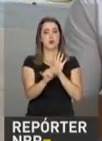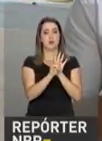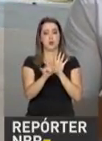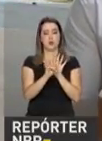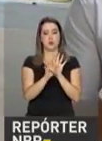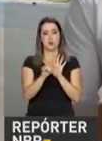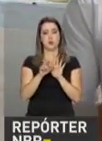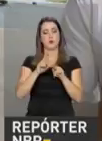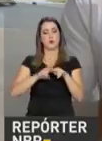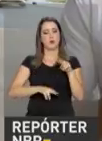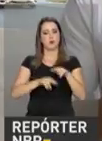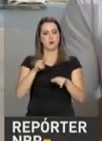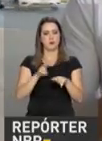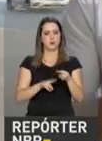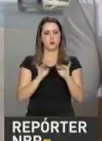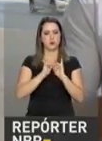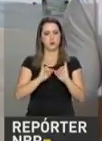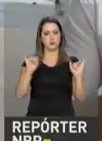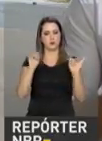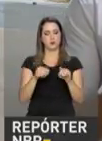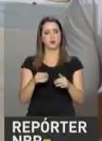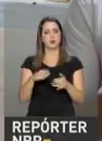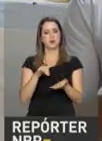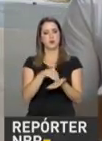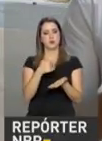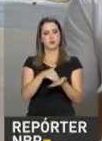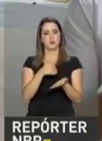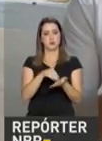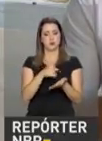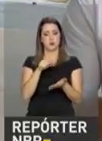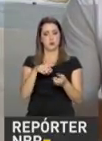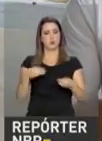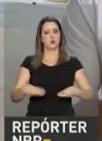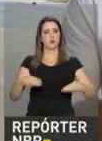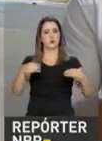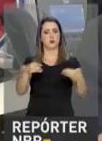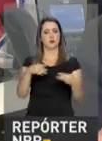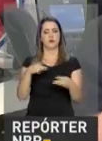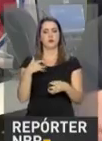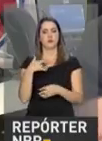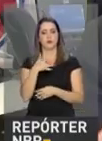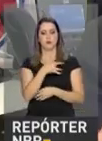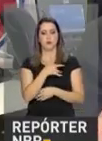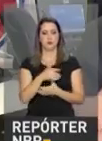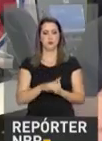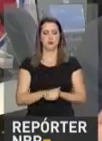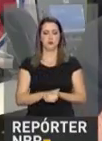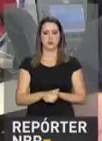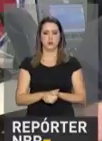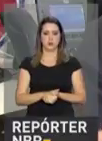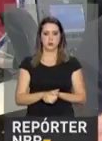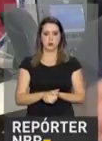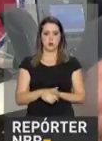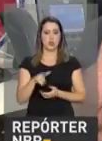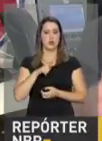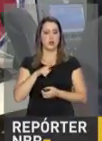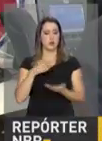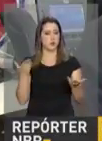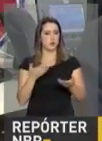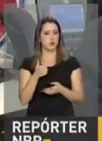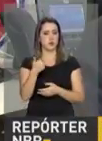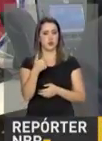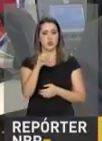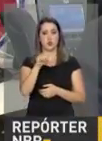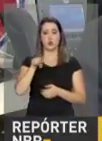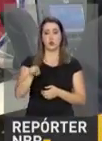lançado no mês de julho, informou o secretário da CEGETS do Ministério da Saúde. São 18.600 vagas que nós temos no programa